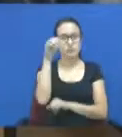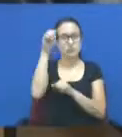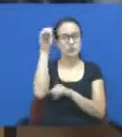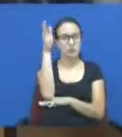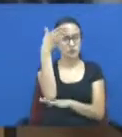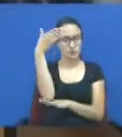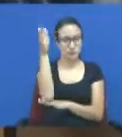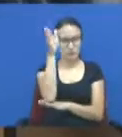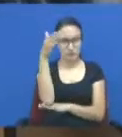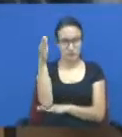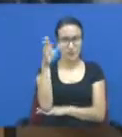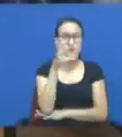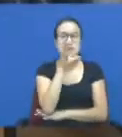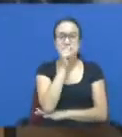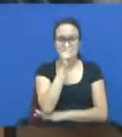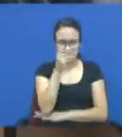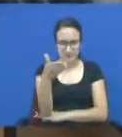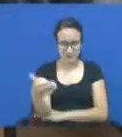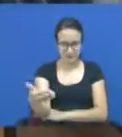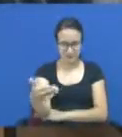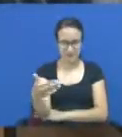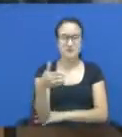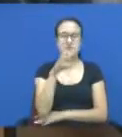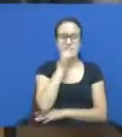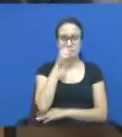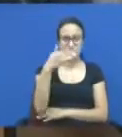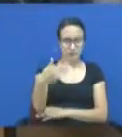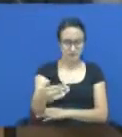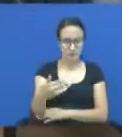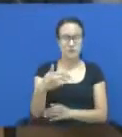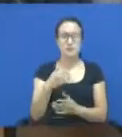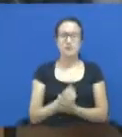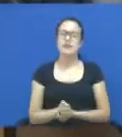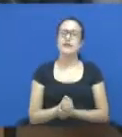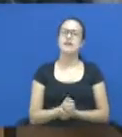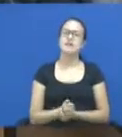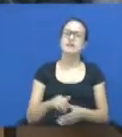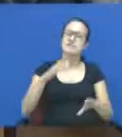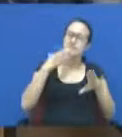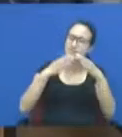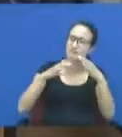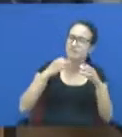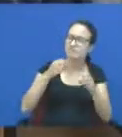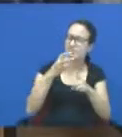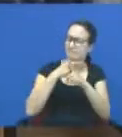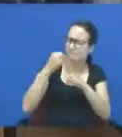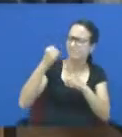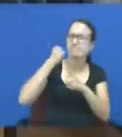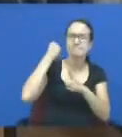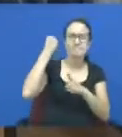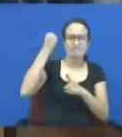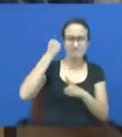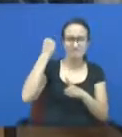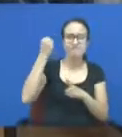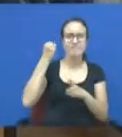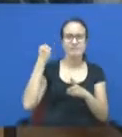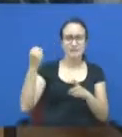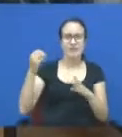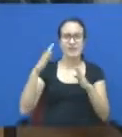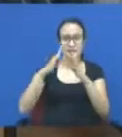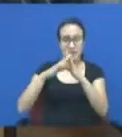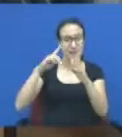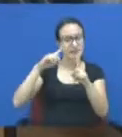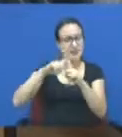19 horas, estarem conosco ali cantando o hino da vitória com o nosso pastor, com a nossa igreja, com o nosso